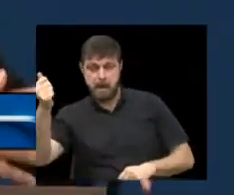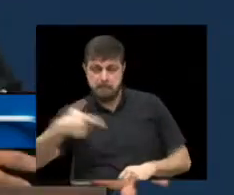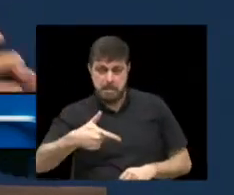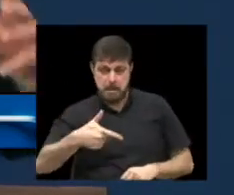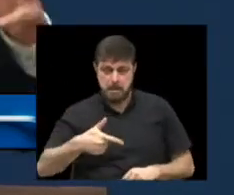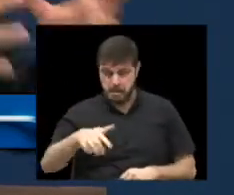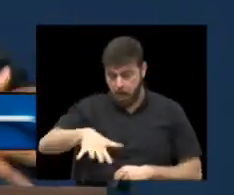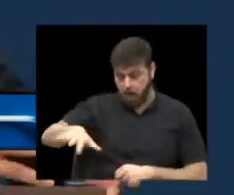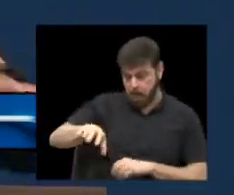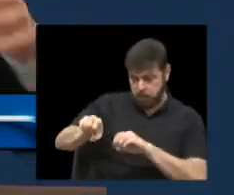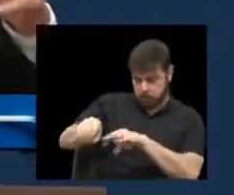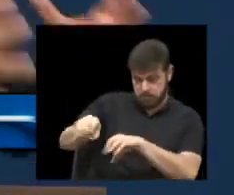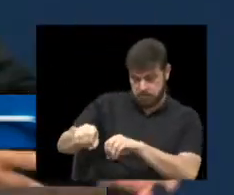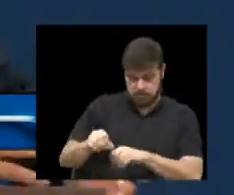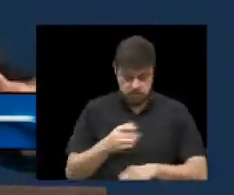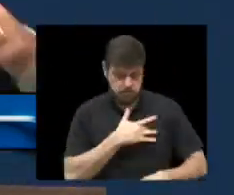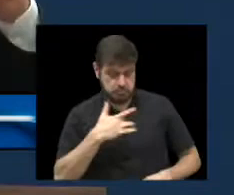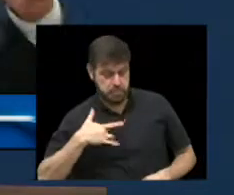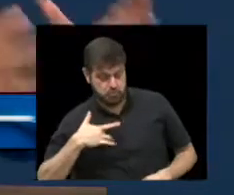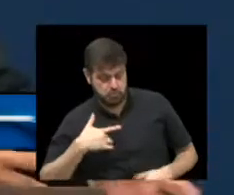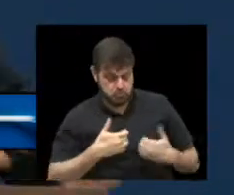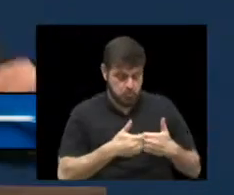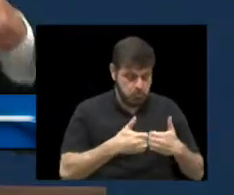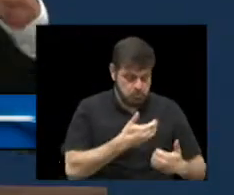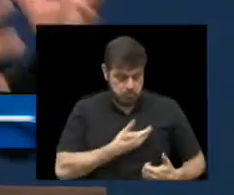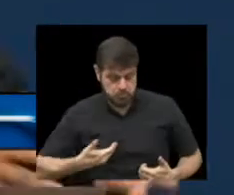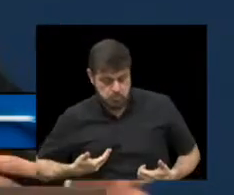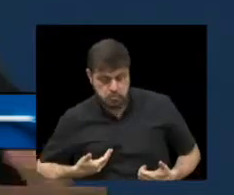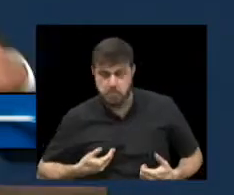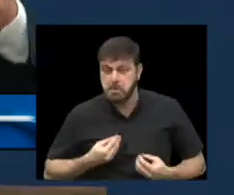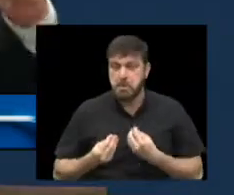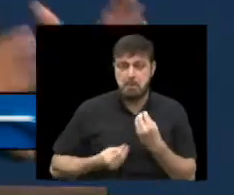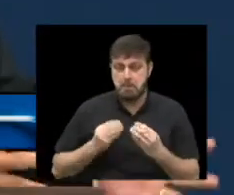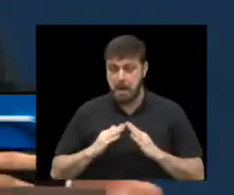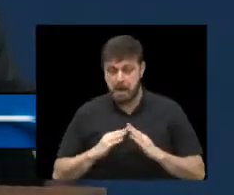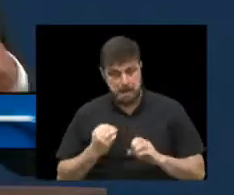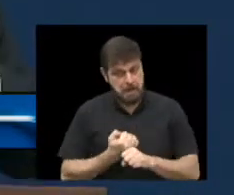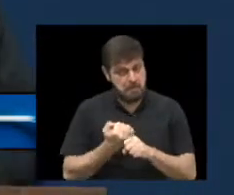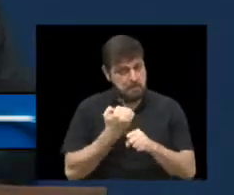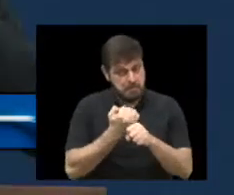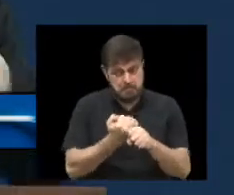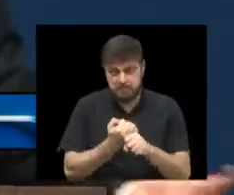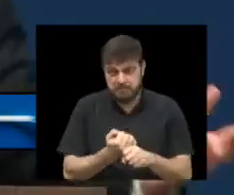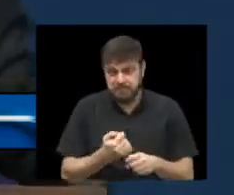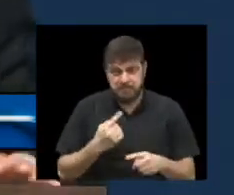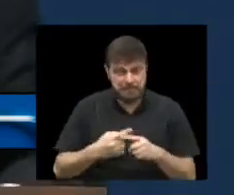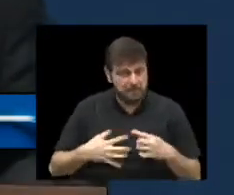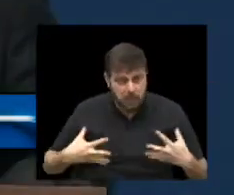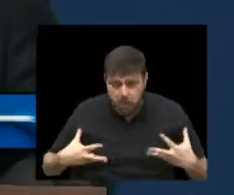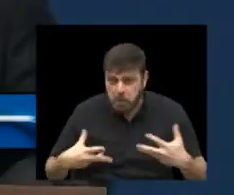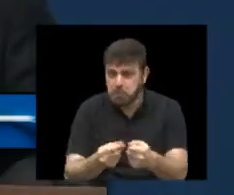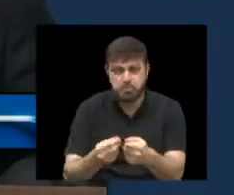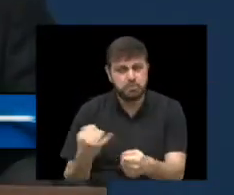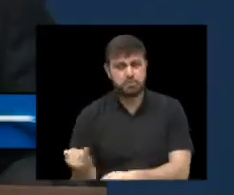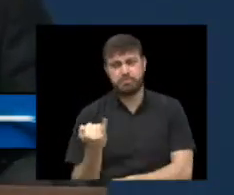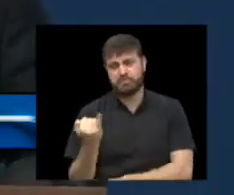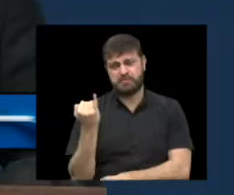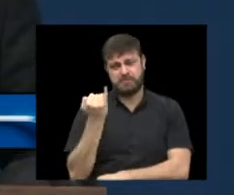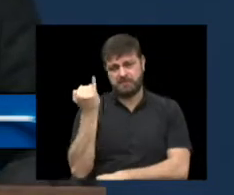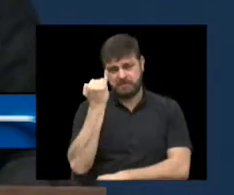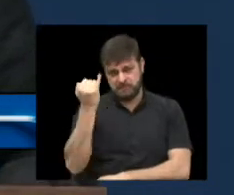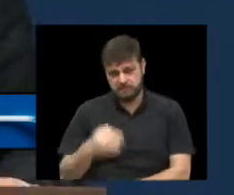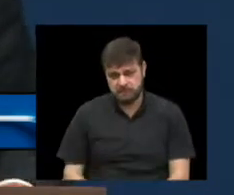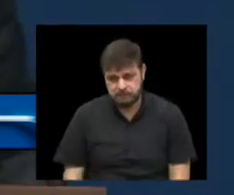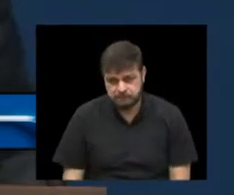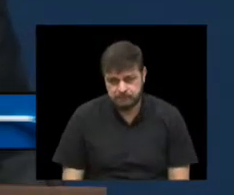investir na educação, na saúde, no transporte, no saneamento, na habitação, na segurança, porque tudo é importante. E